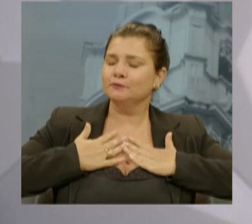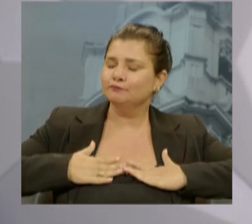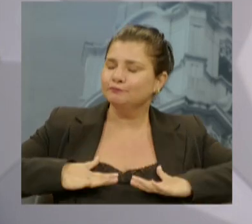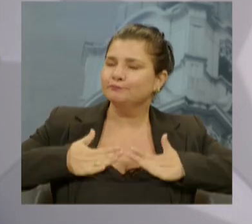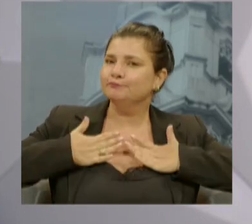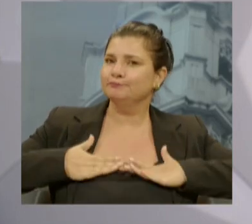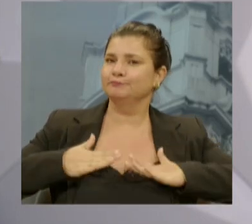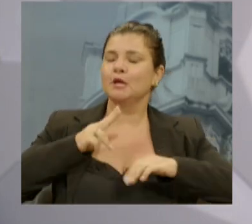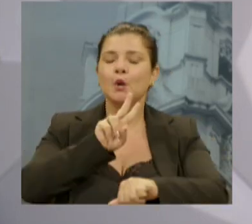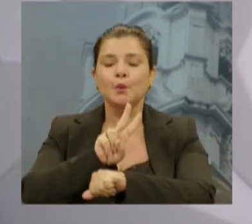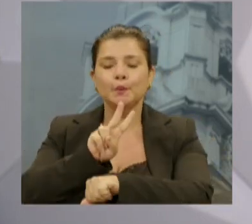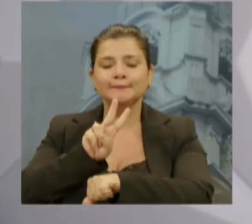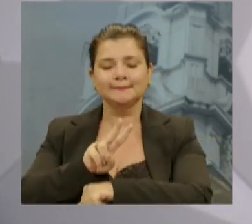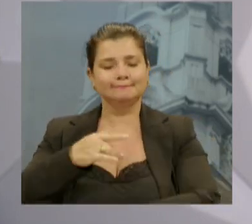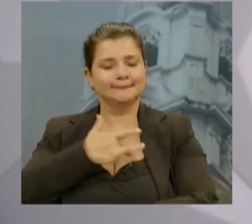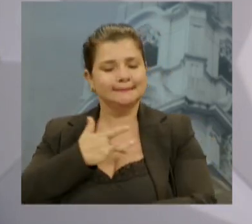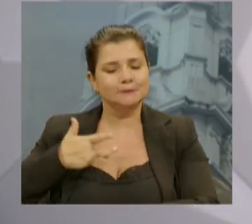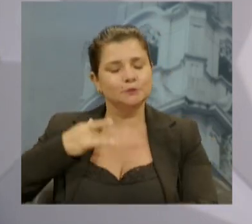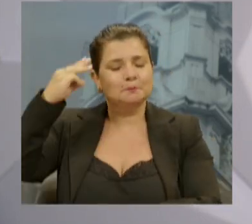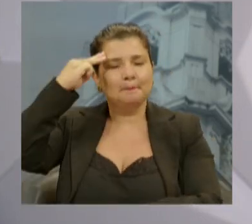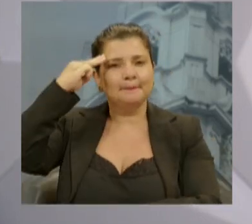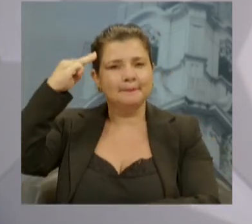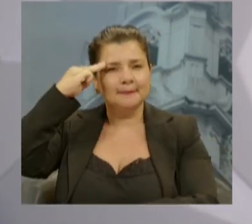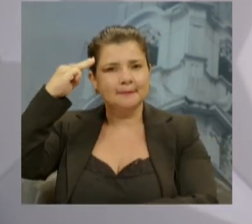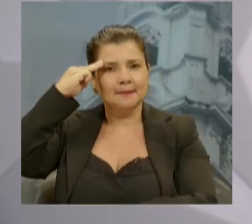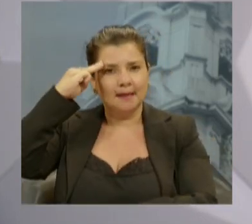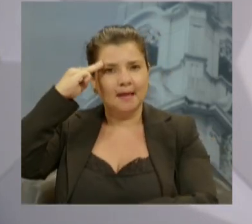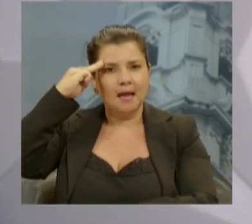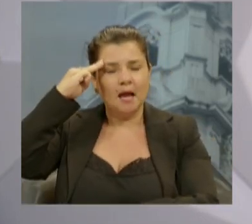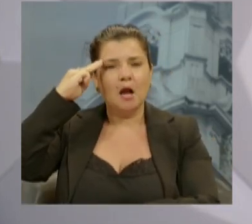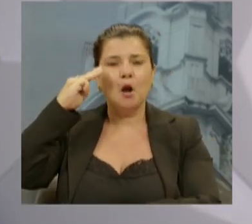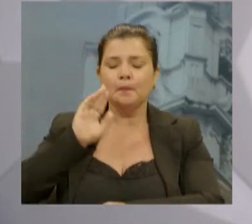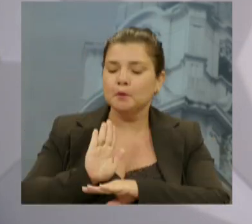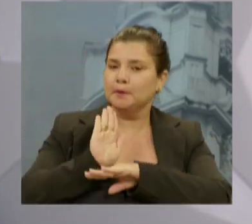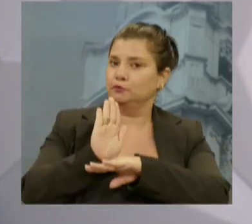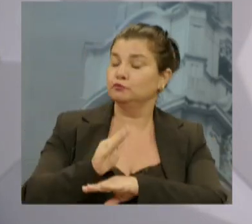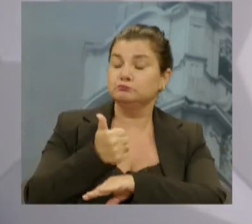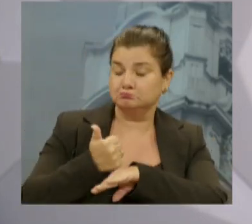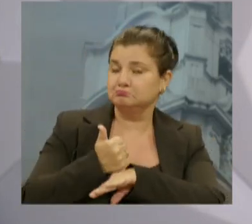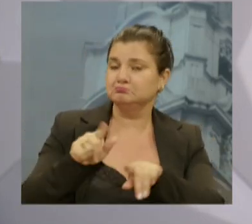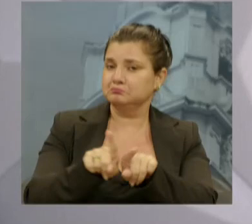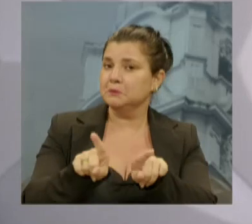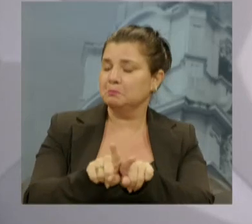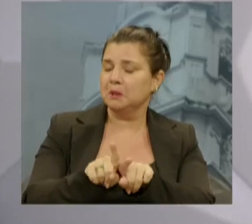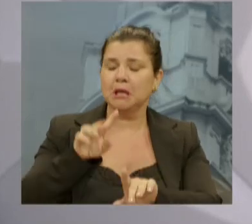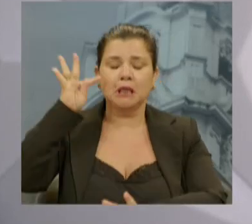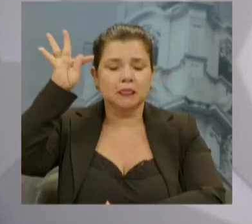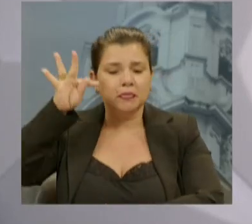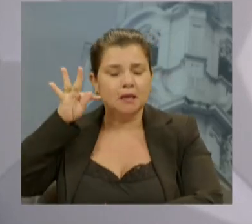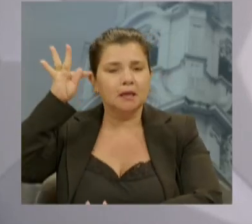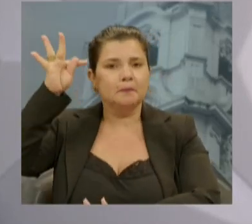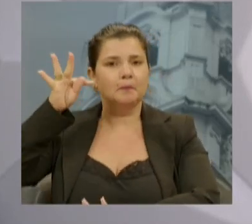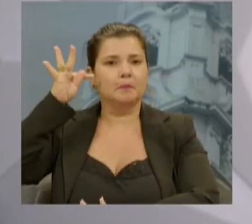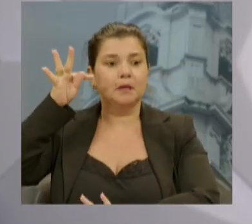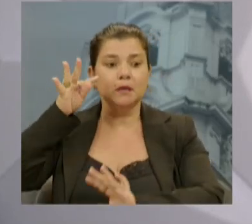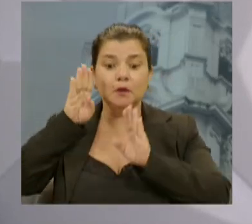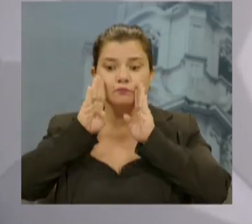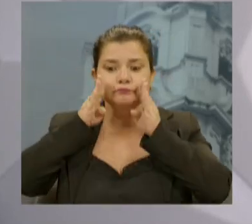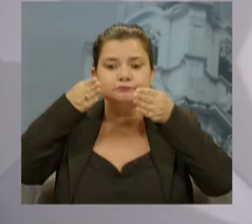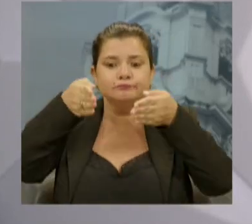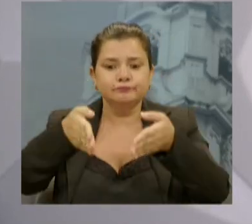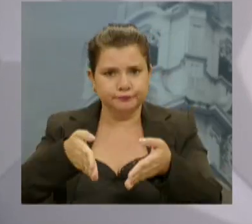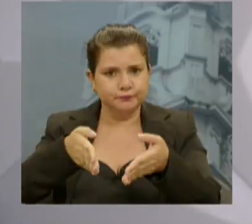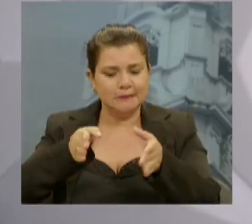descansar, cuidar da saúde mental através até de uma ajuda profissional, de uma terapia, né, de um olhar